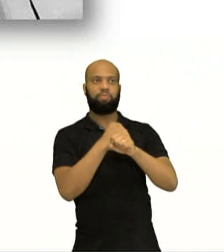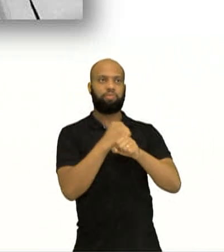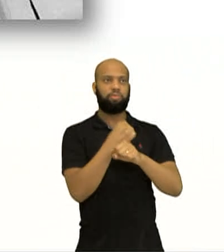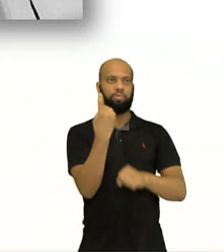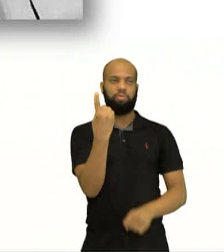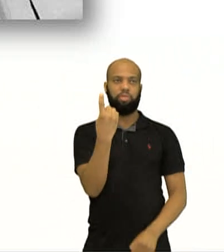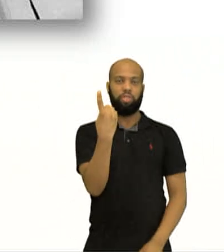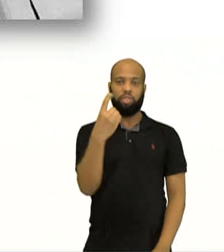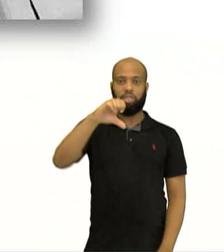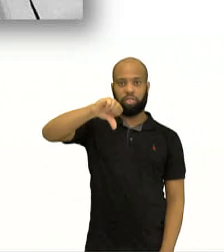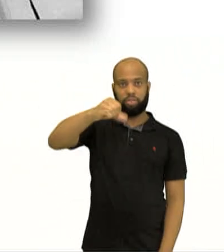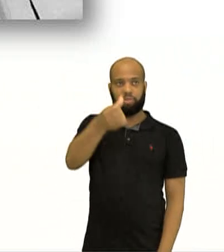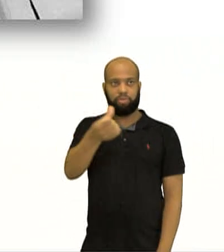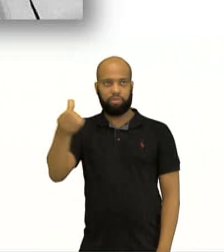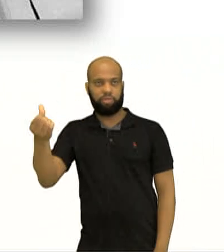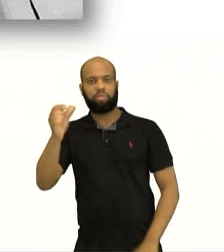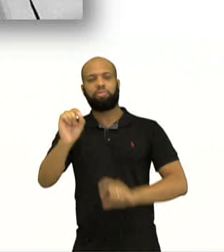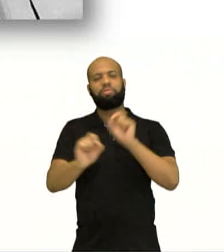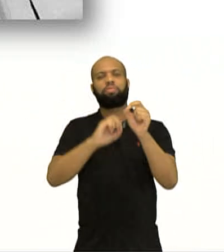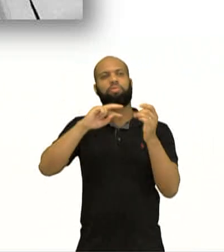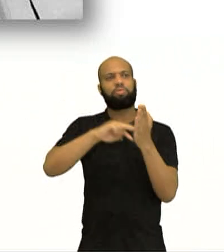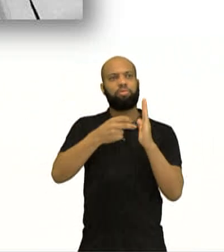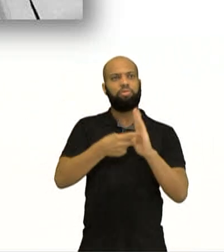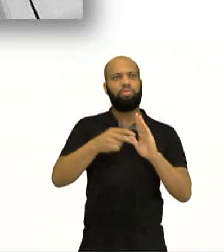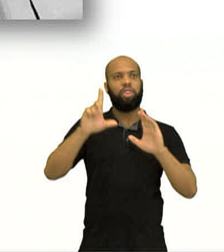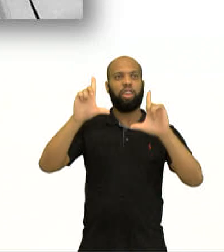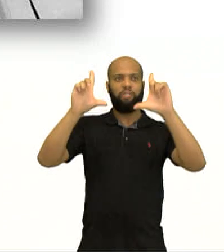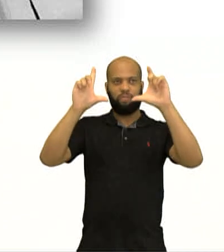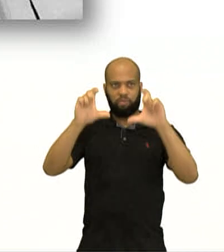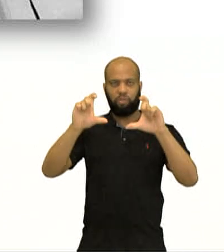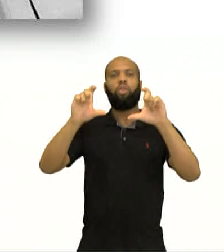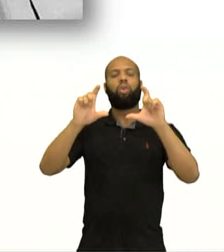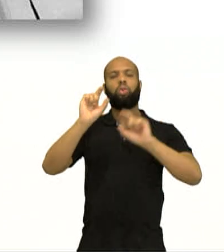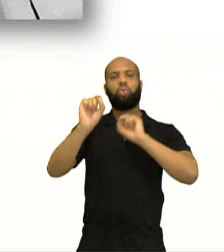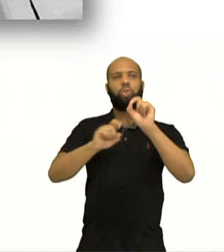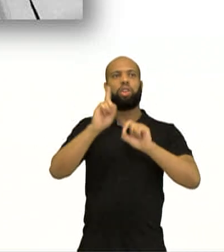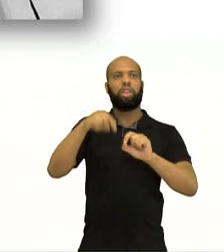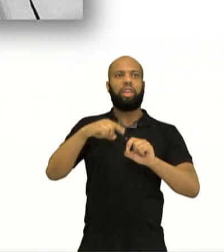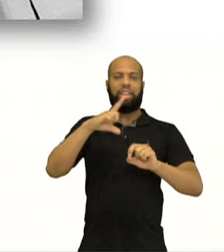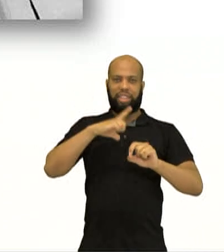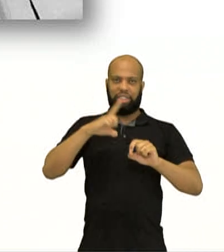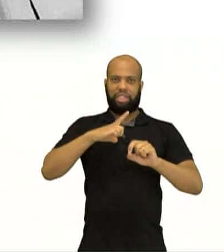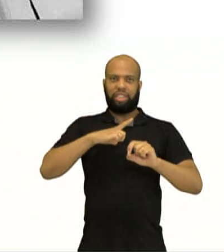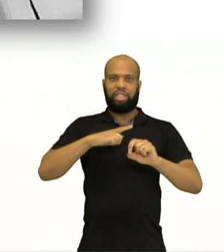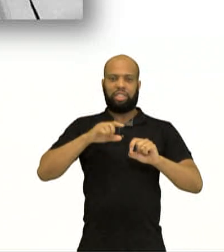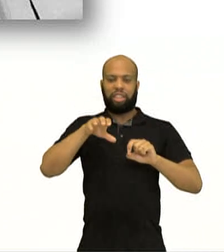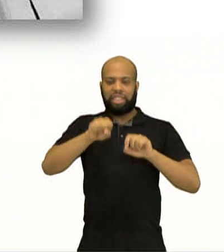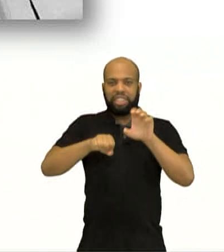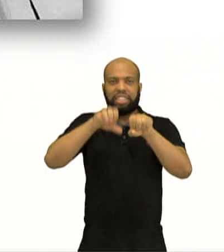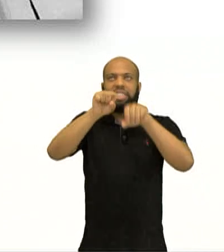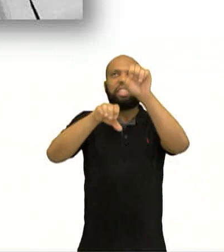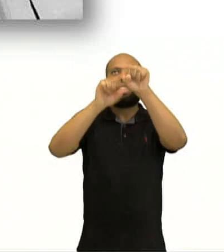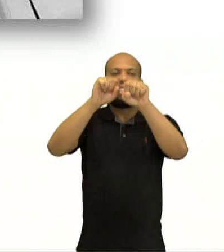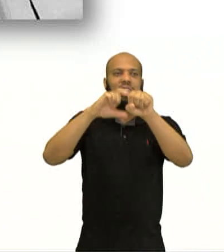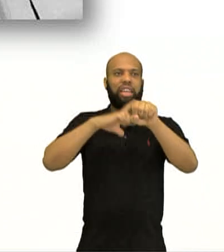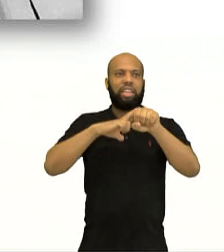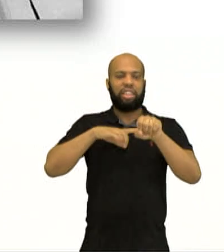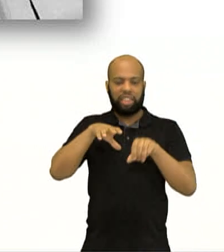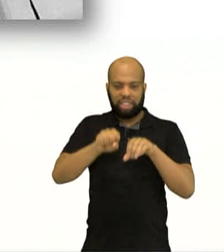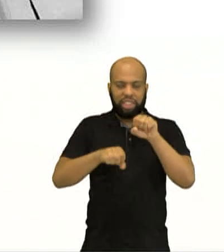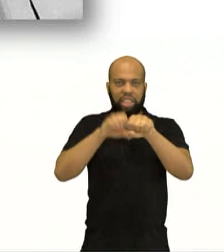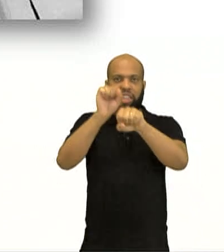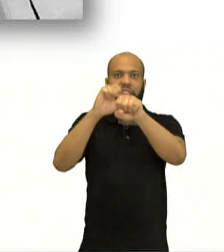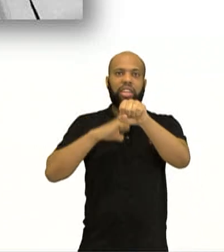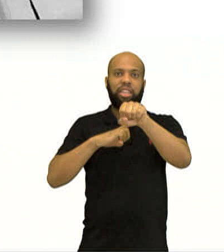ó. Trata-se, a foto está logo ao lado, trata-se de uma escada branca no topo, olha aí a